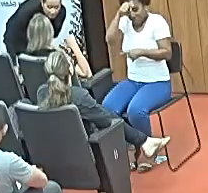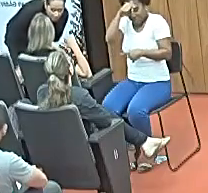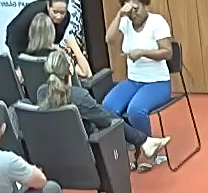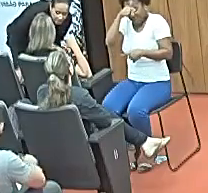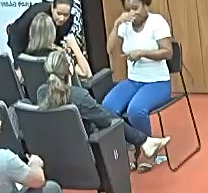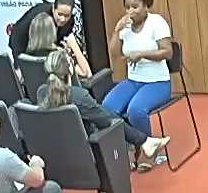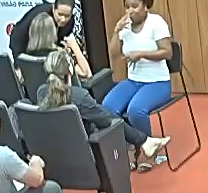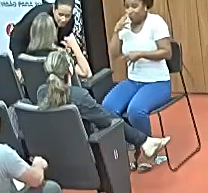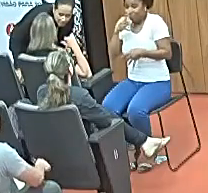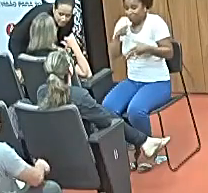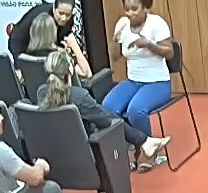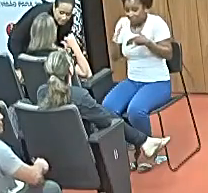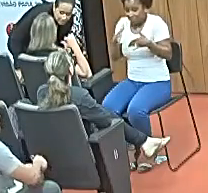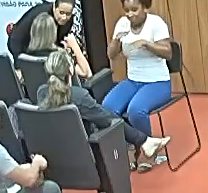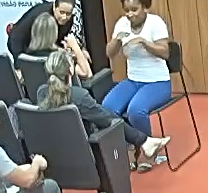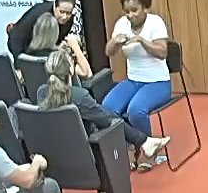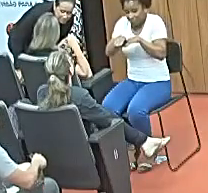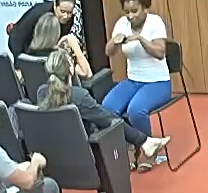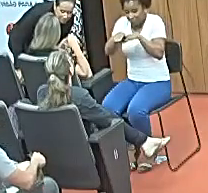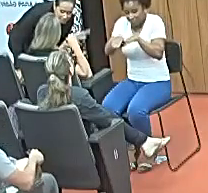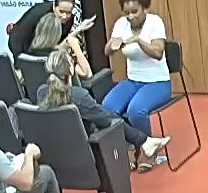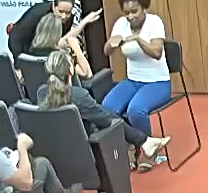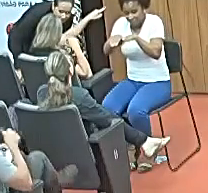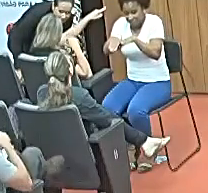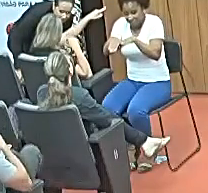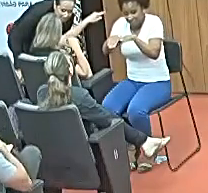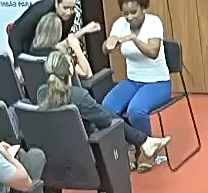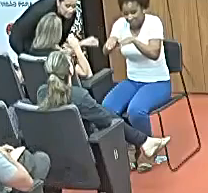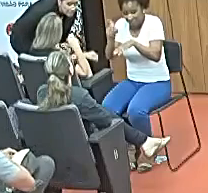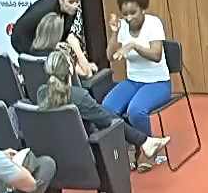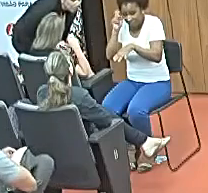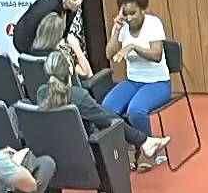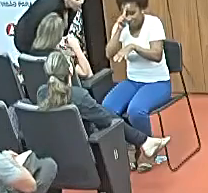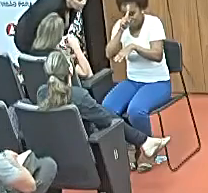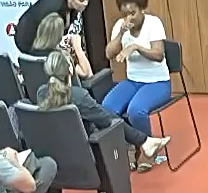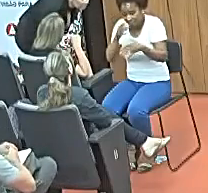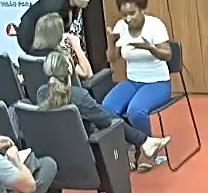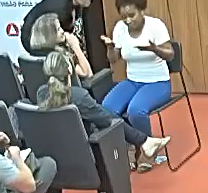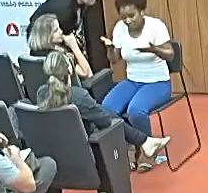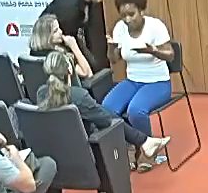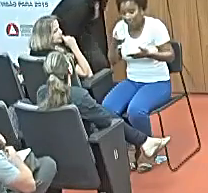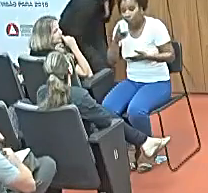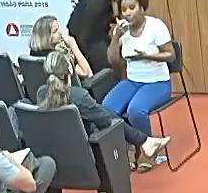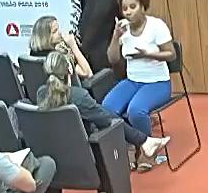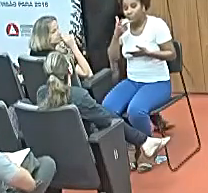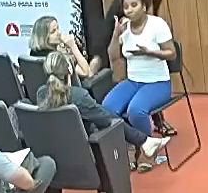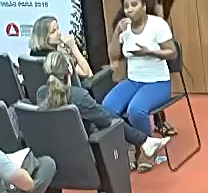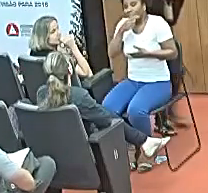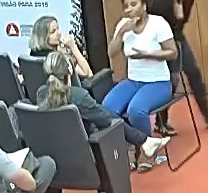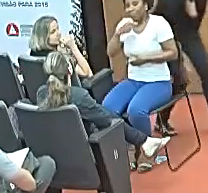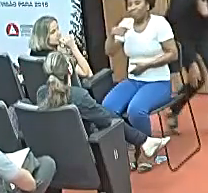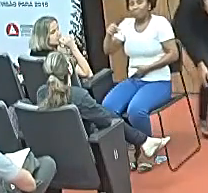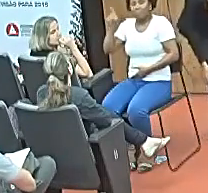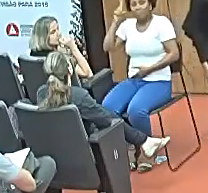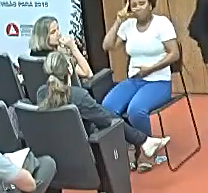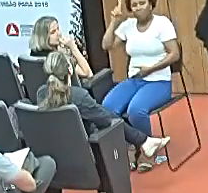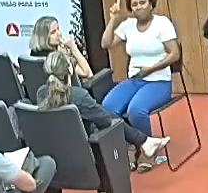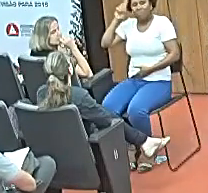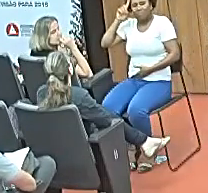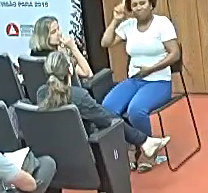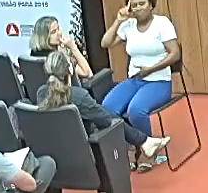aqui né esperando assim ser atendido de certa forma é ficamos dias trabalhando nesse